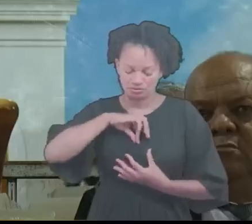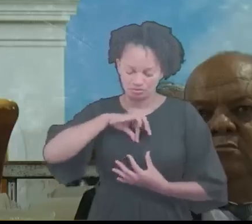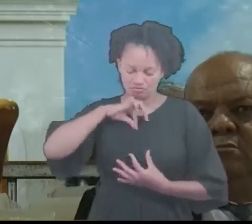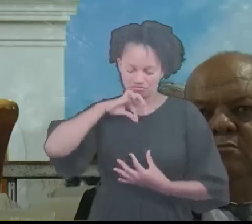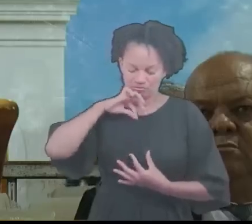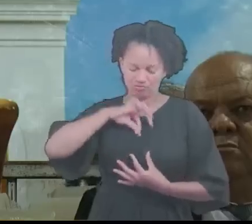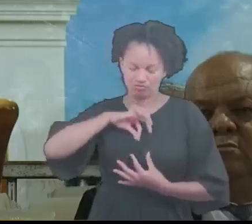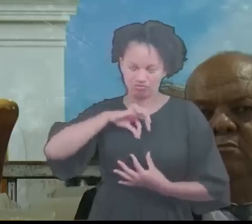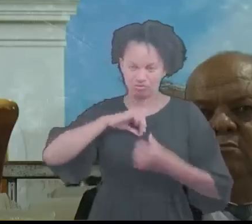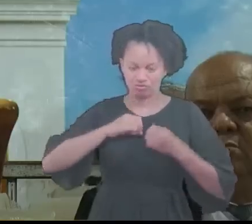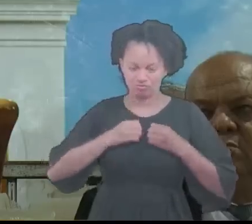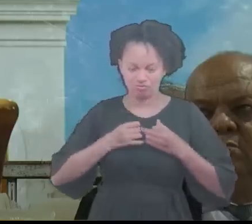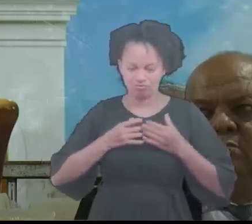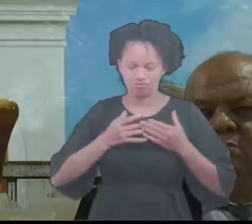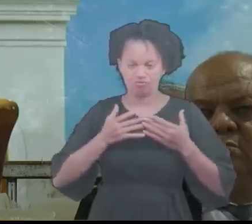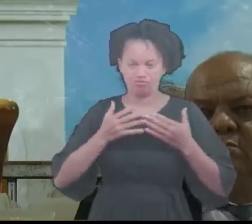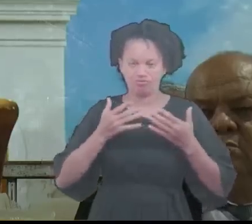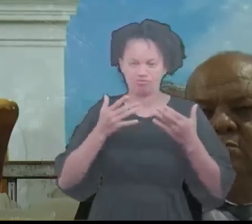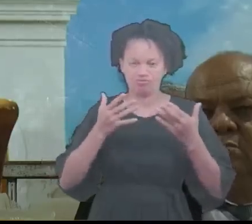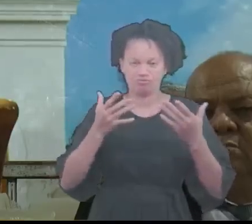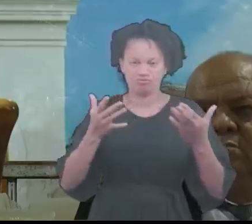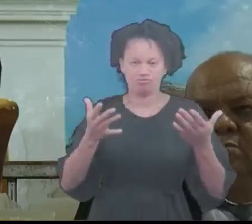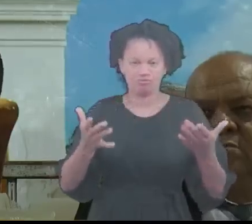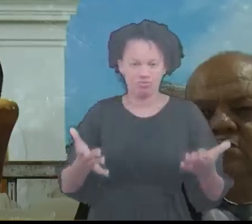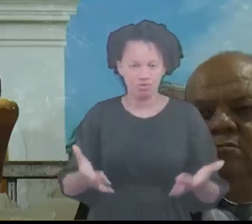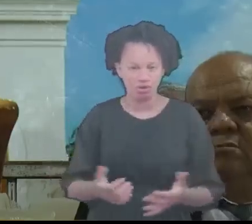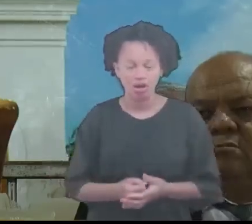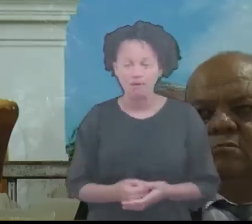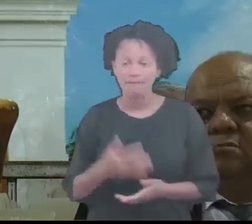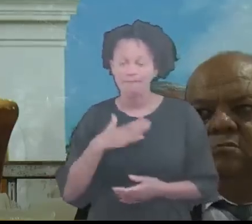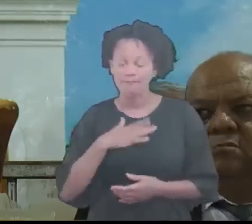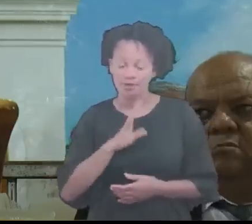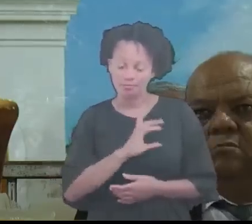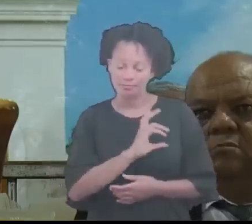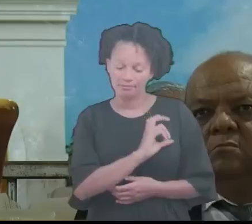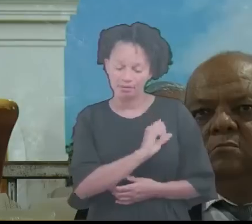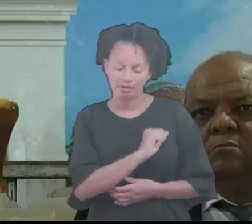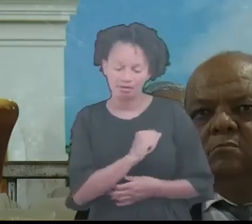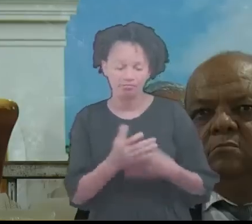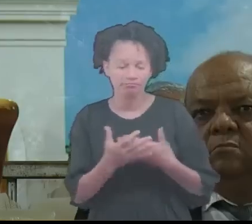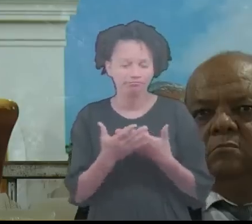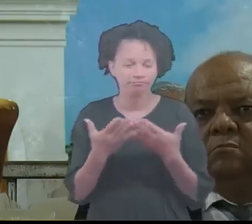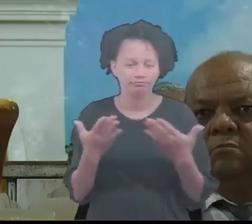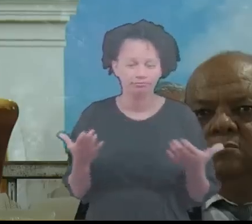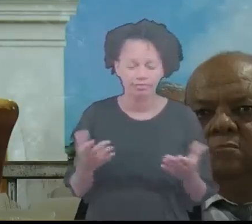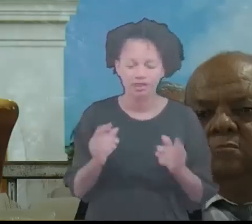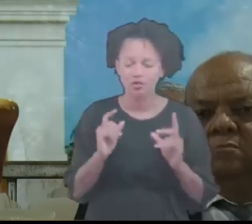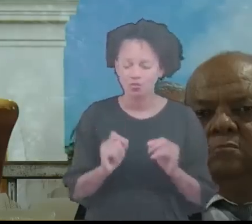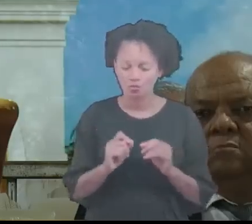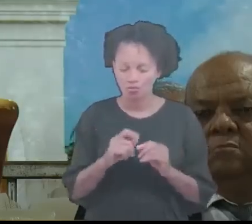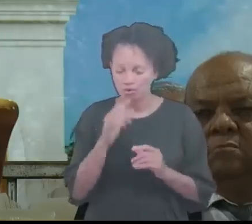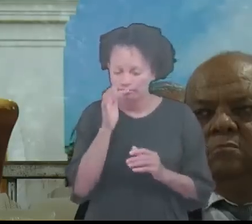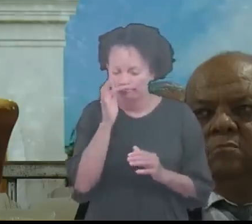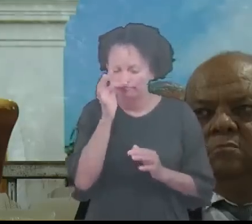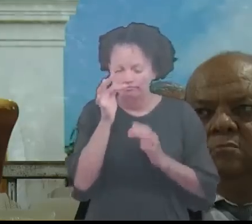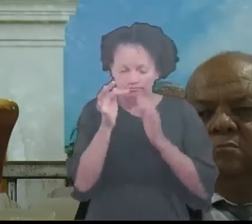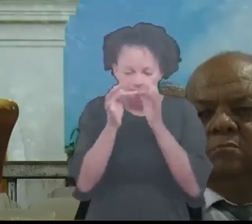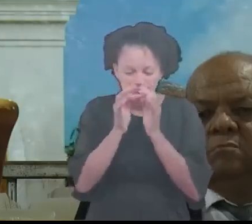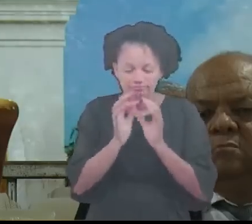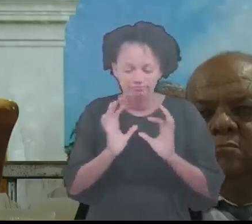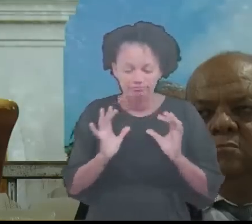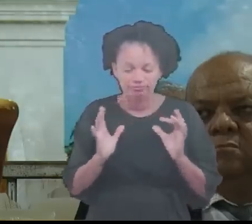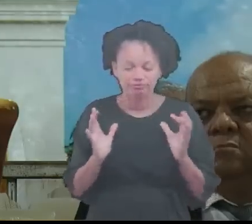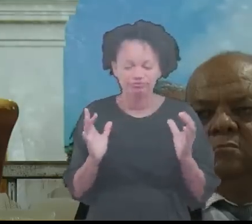se espalhava. E ela disse: o meu amado é para mim um ramalhete de mirra. Oh,